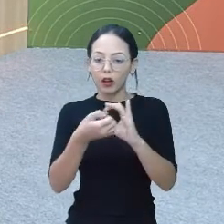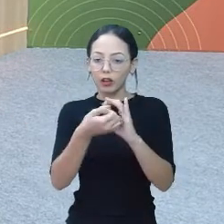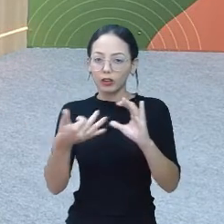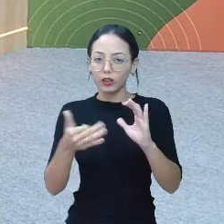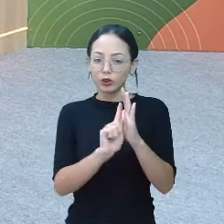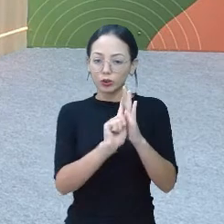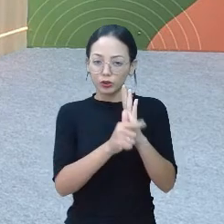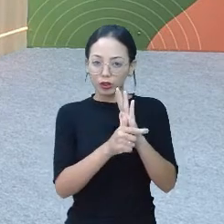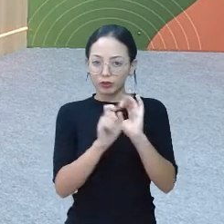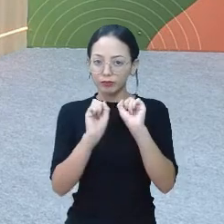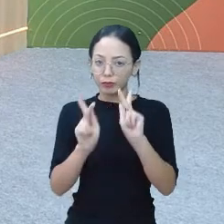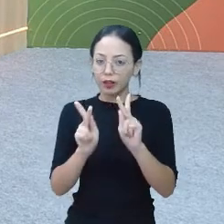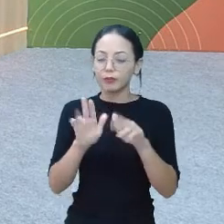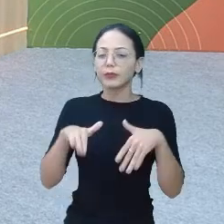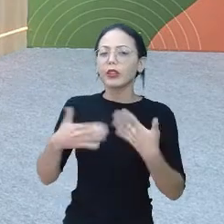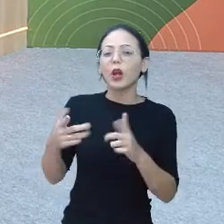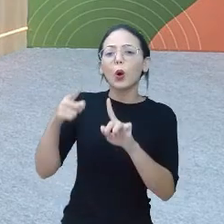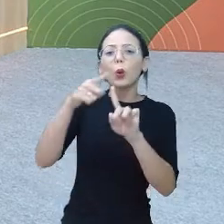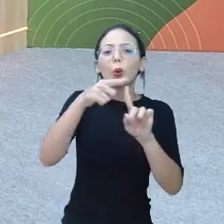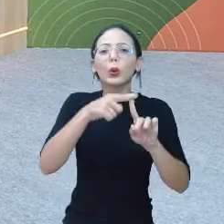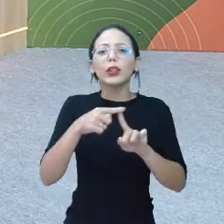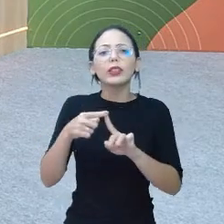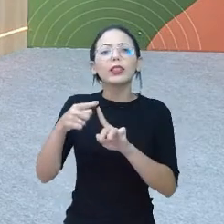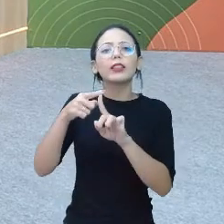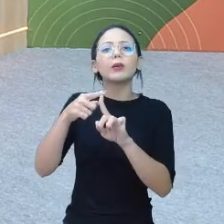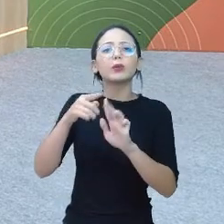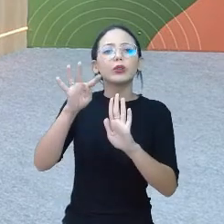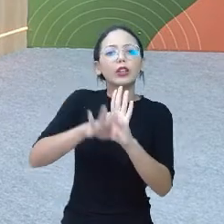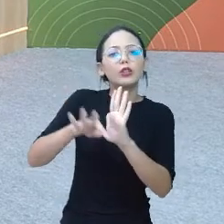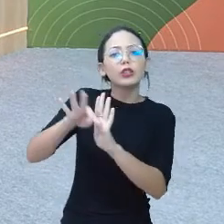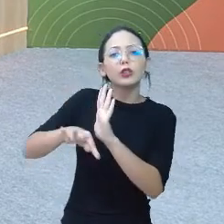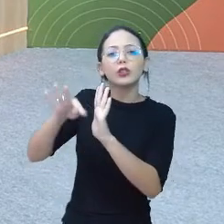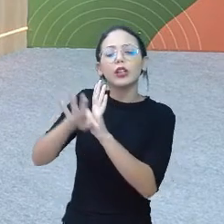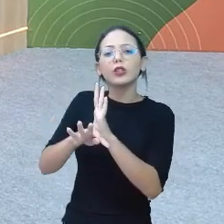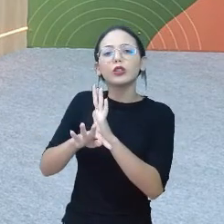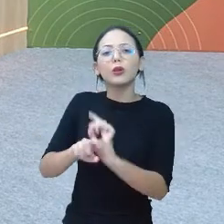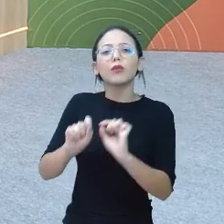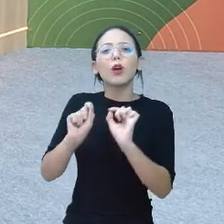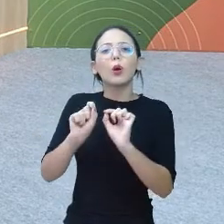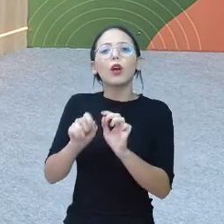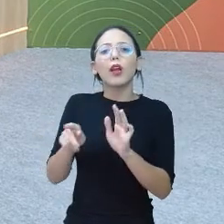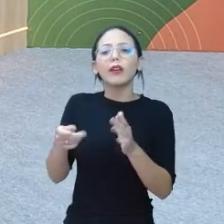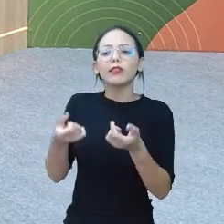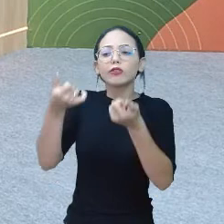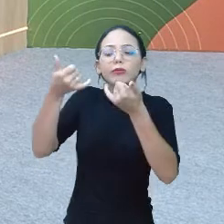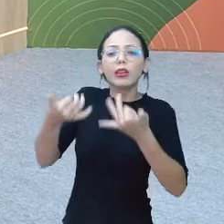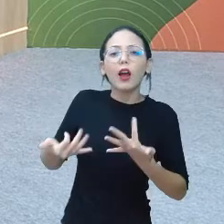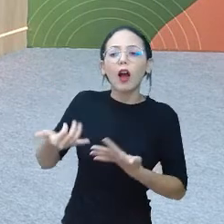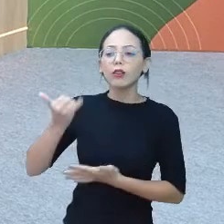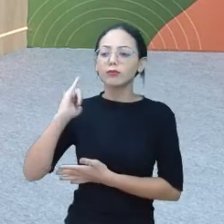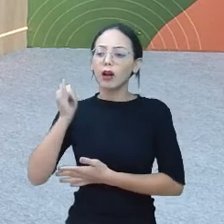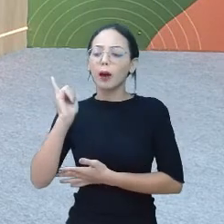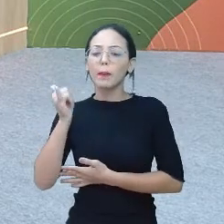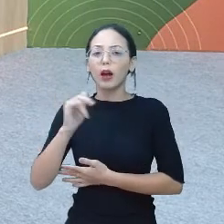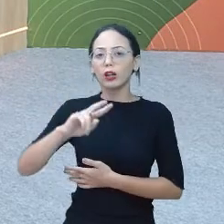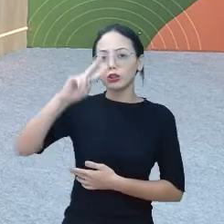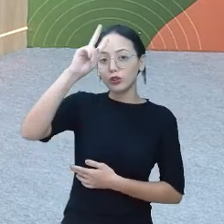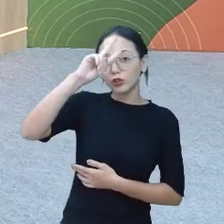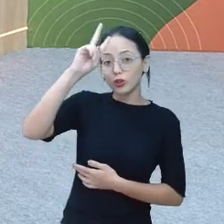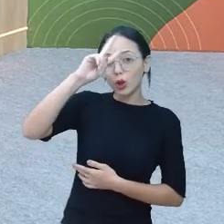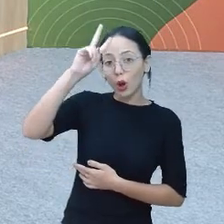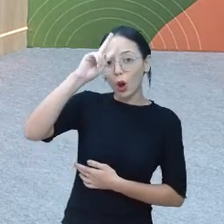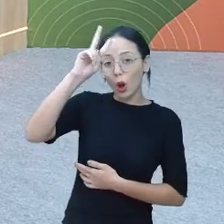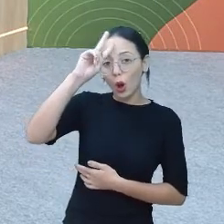narrativo. Então, esse tipo de gênero, esse tipo de texto, ele vai visar ali contar uma historinha para você, tá